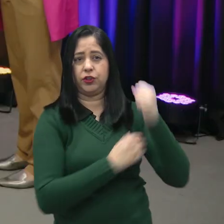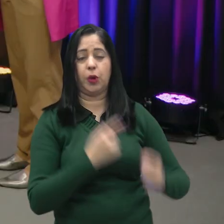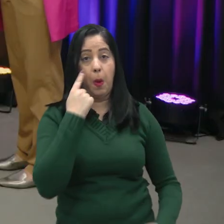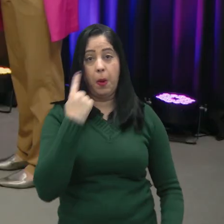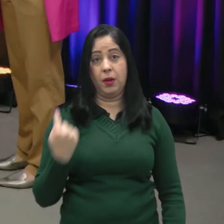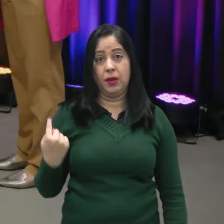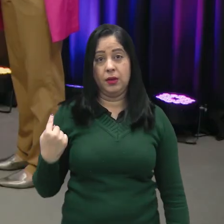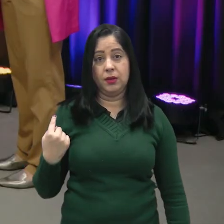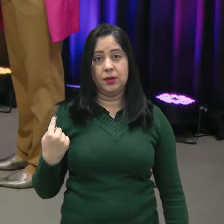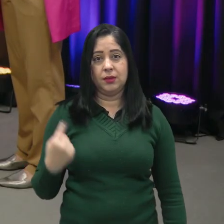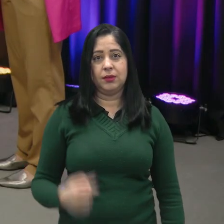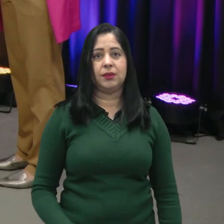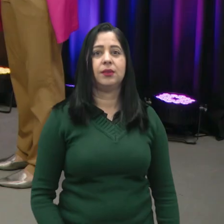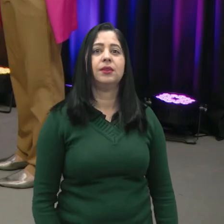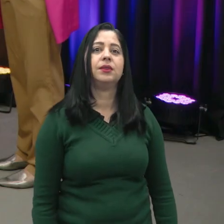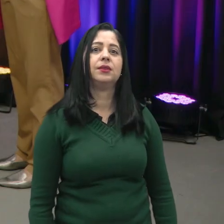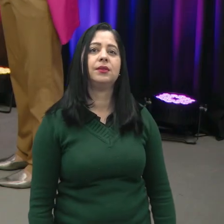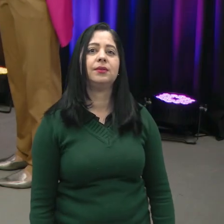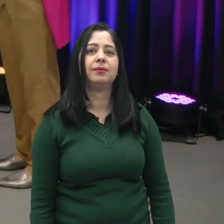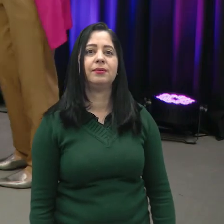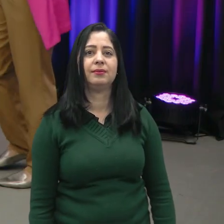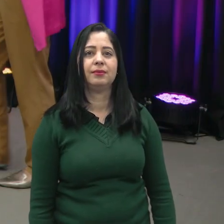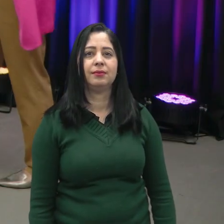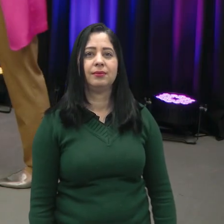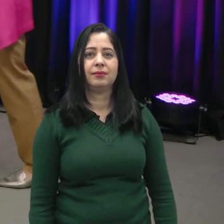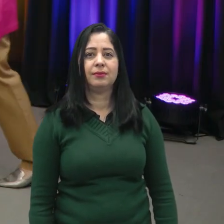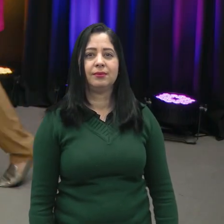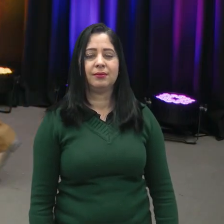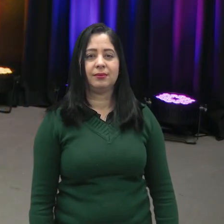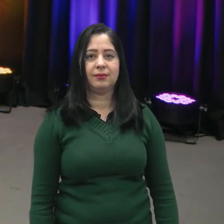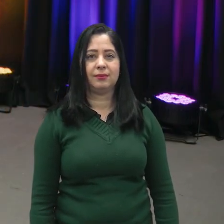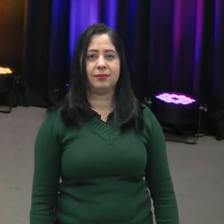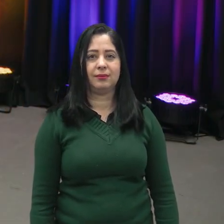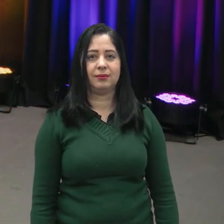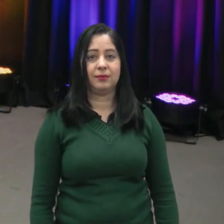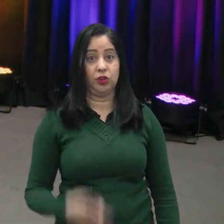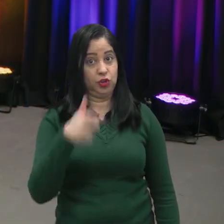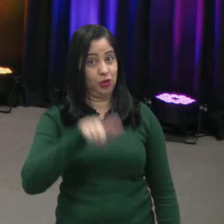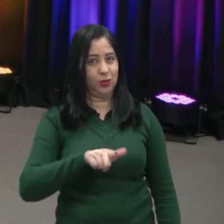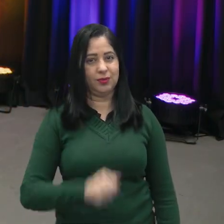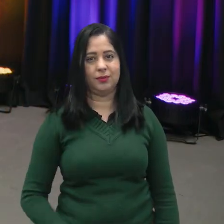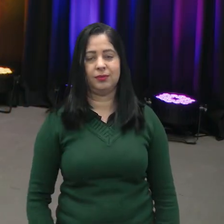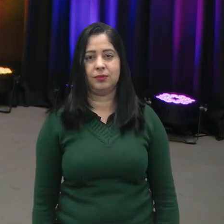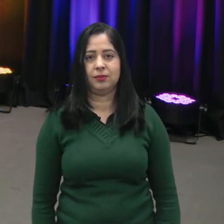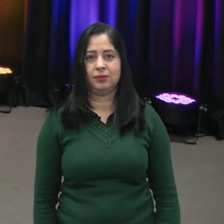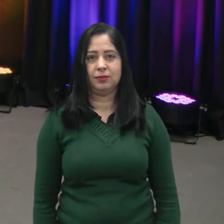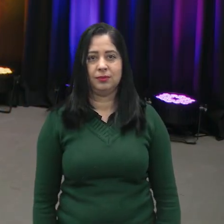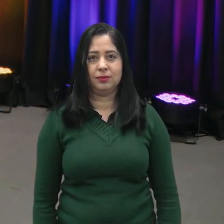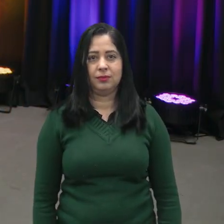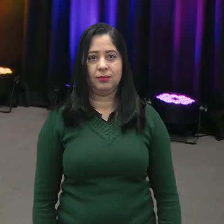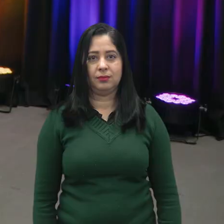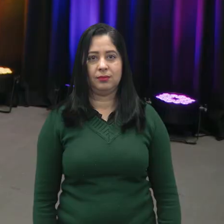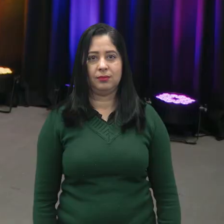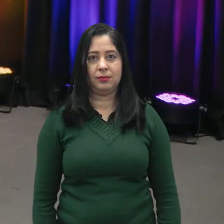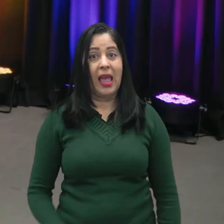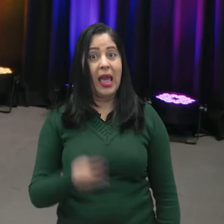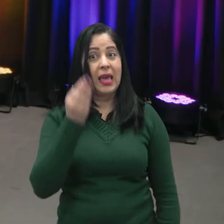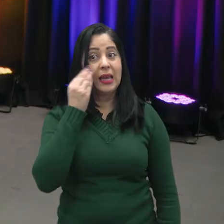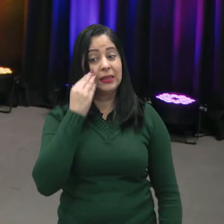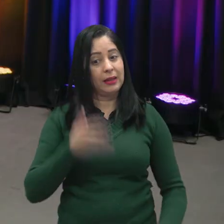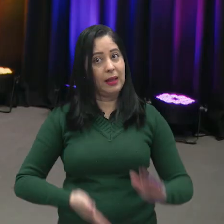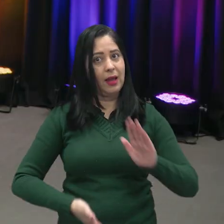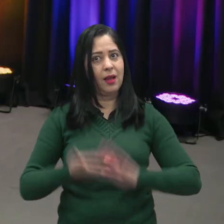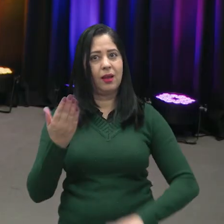Puxei para mim. Tá muito fácil 2 lutadores, né? Deixa eu ver se eu consigo fazer isso daí. Peraí. Vem aqui, vamos ver. Vamos lá. Deixa eu ver se eu consigo fazer. Como é que é?